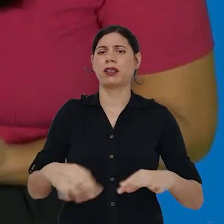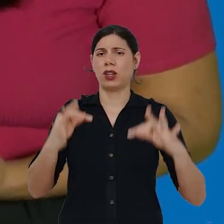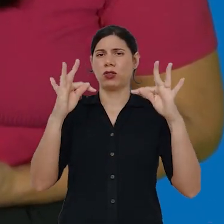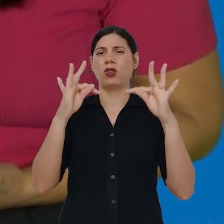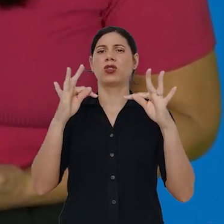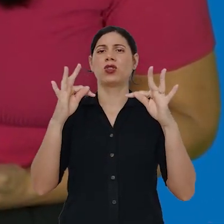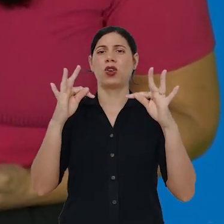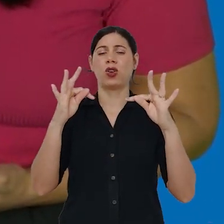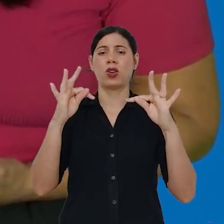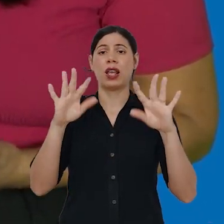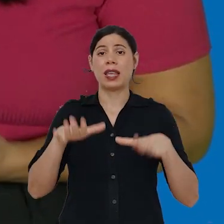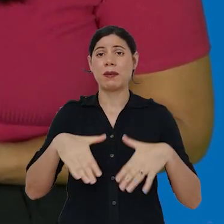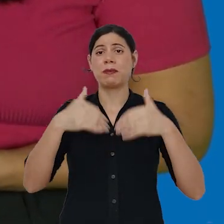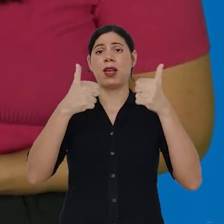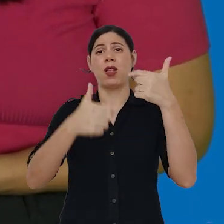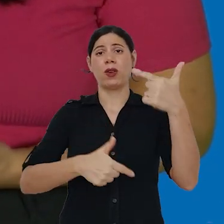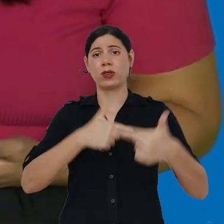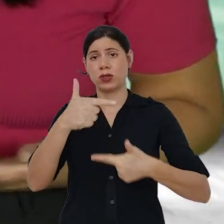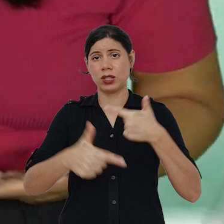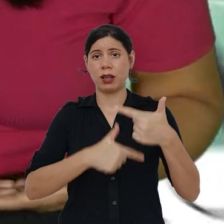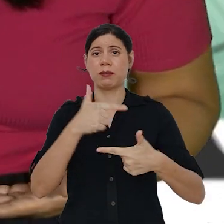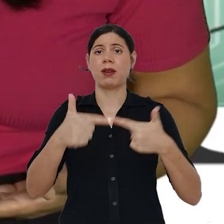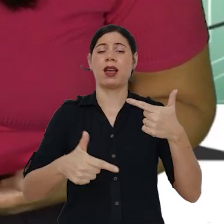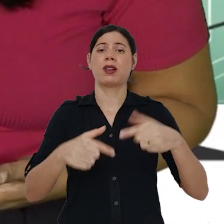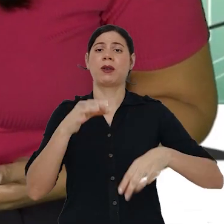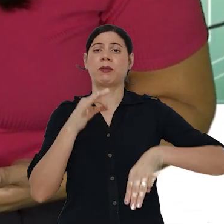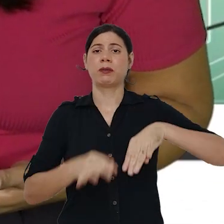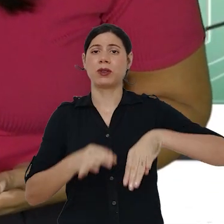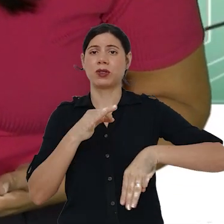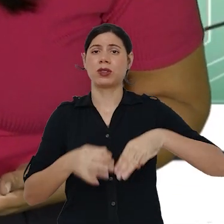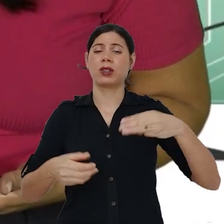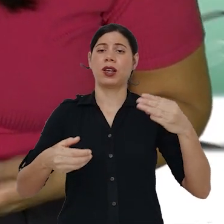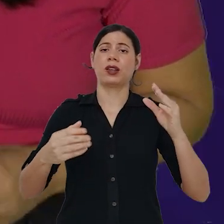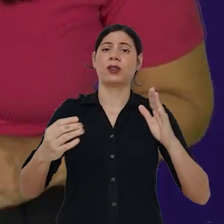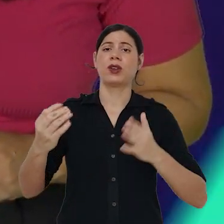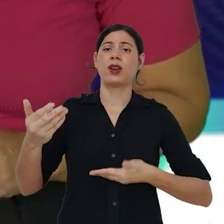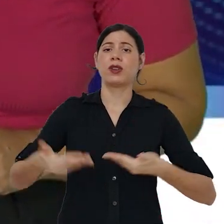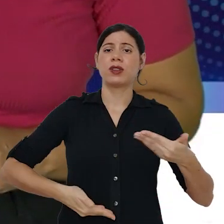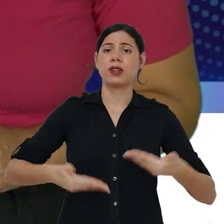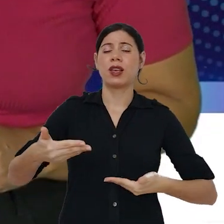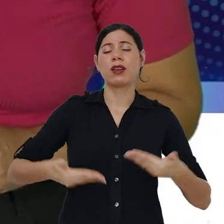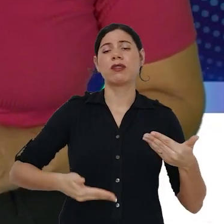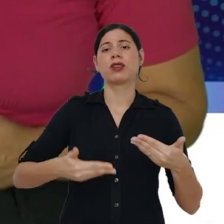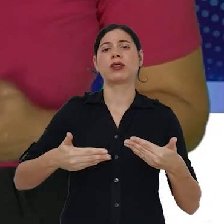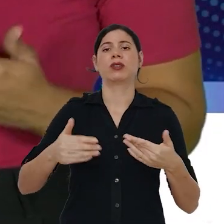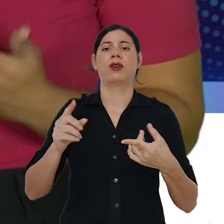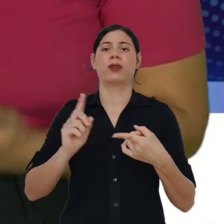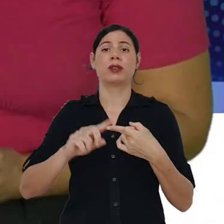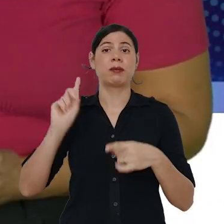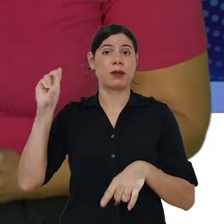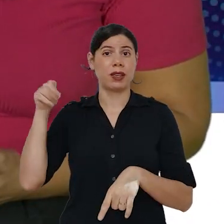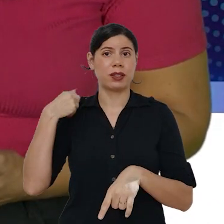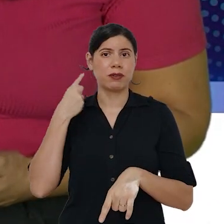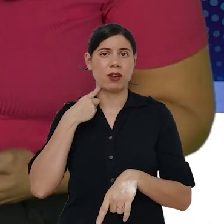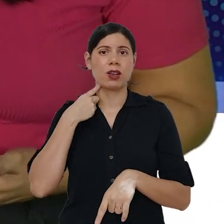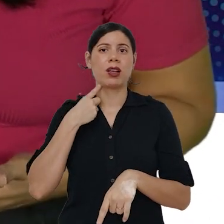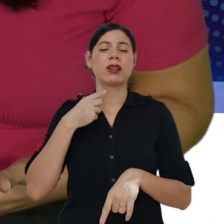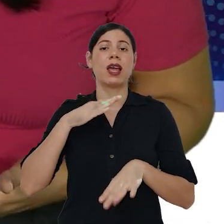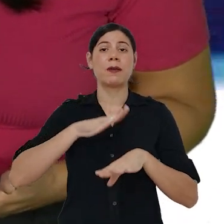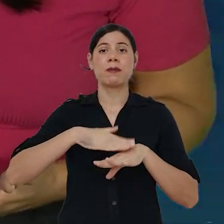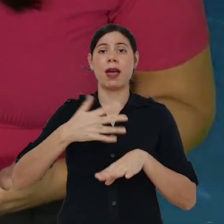e otimizam o trabalho dos magistrados, servidores e advogados, e garante, assim, mais